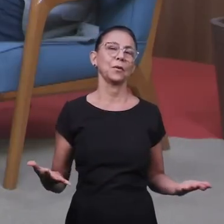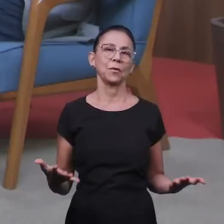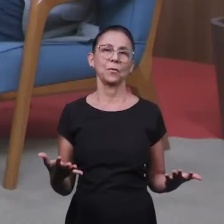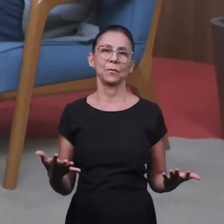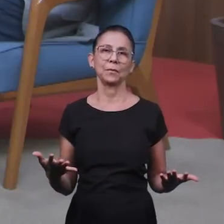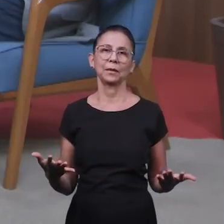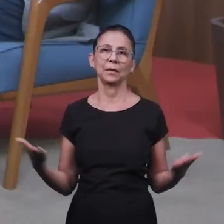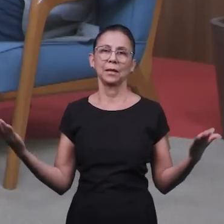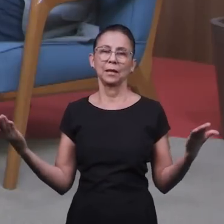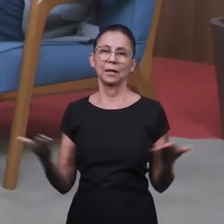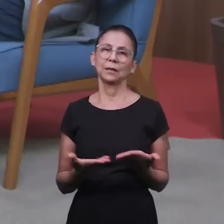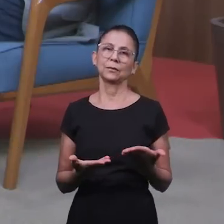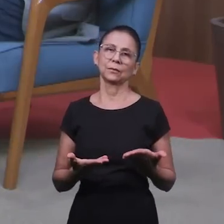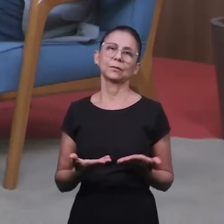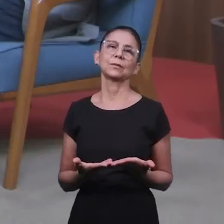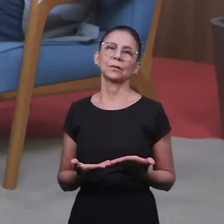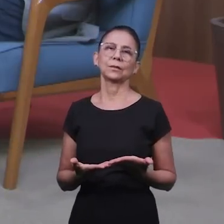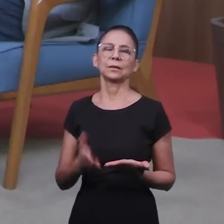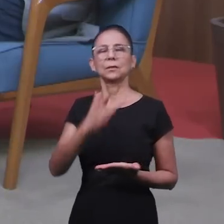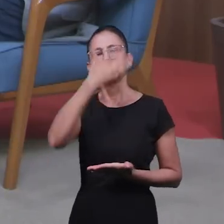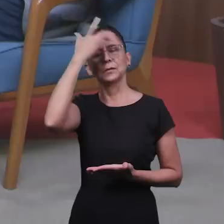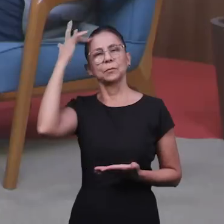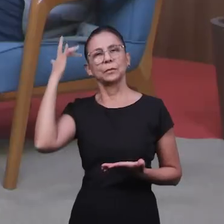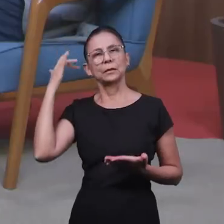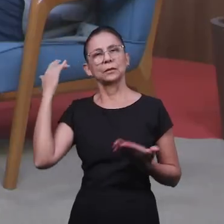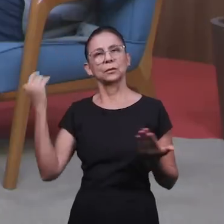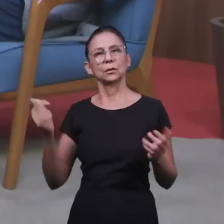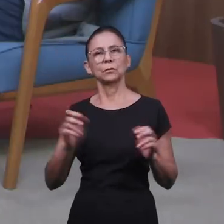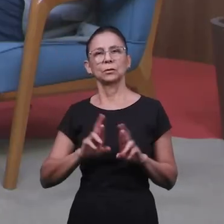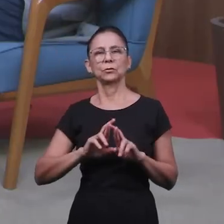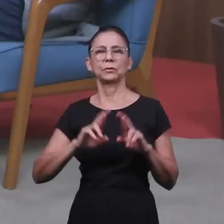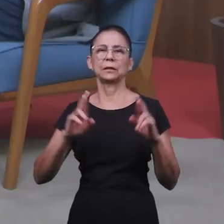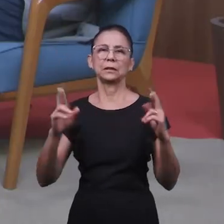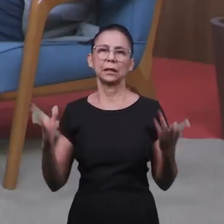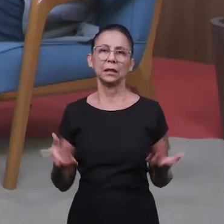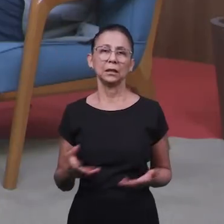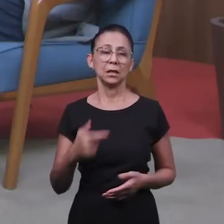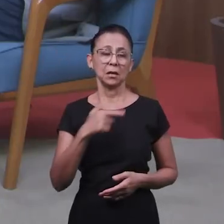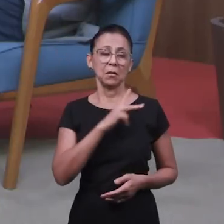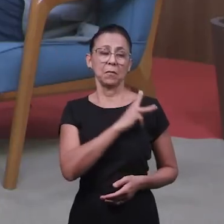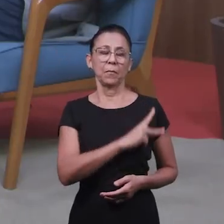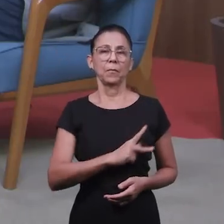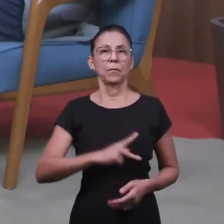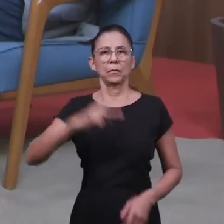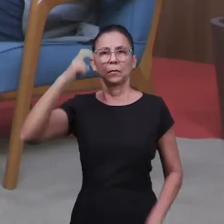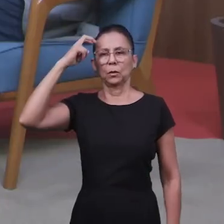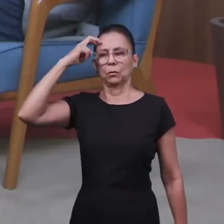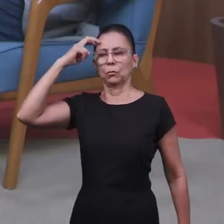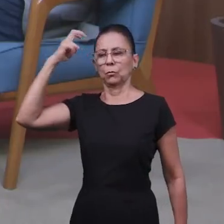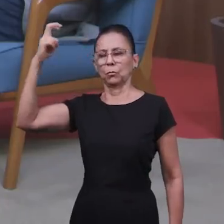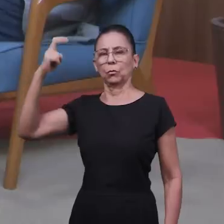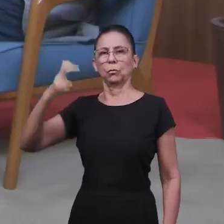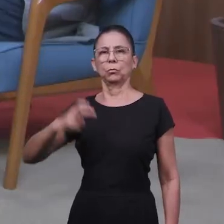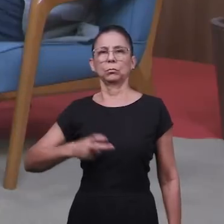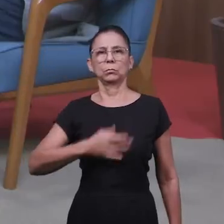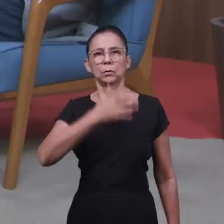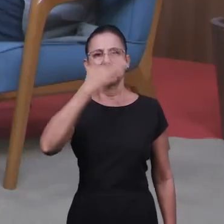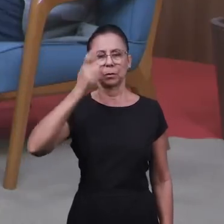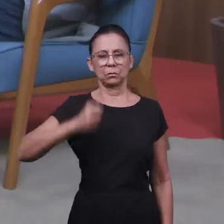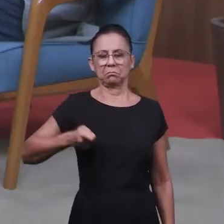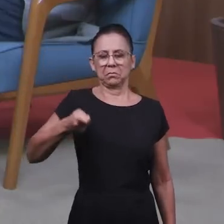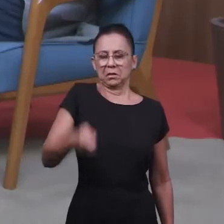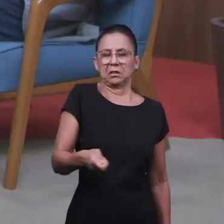selvagem, né? O Paulo, com a sua cultura, com a sua autoridade, com seu ímpeto de homem,